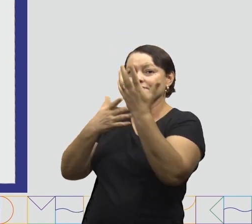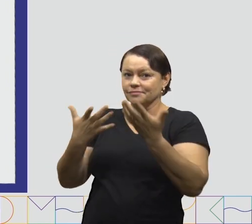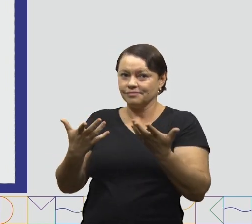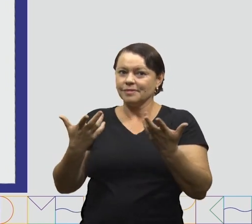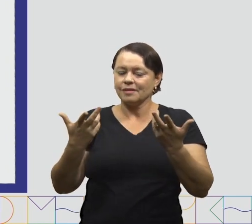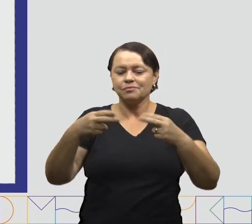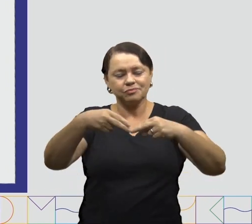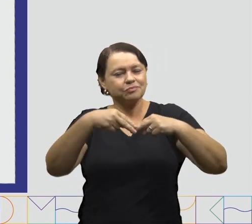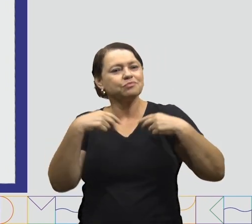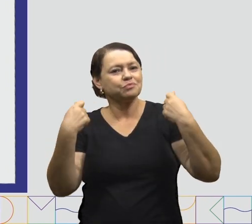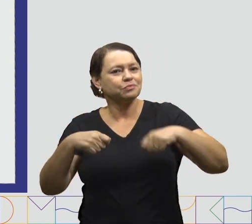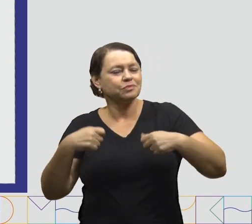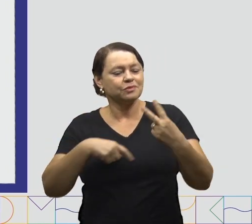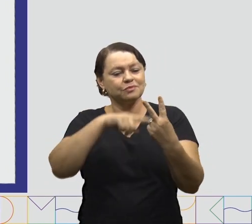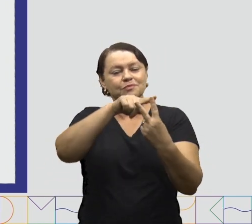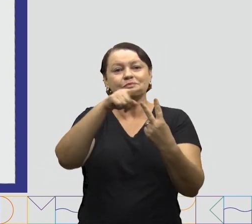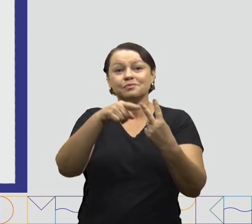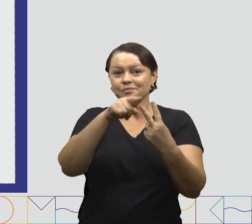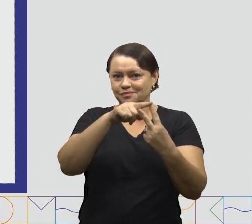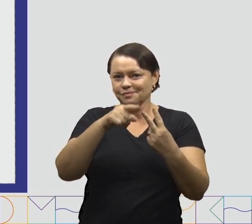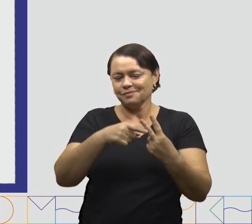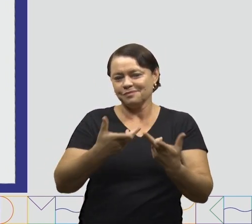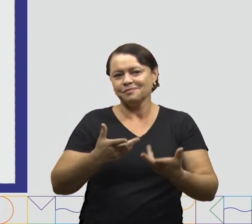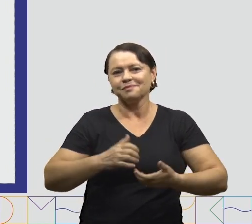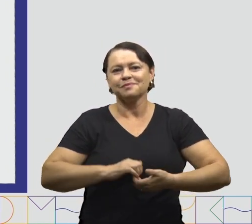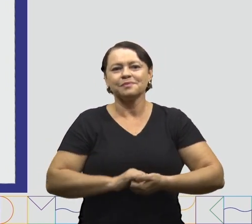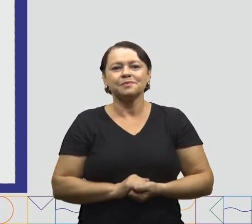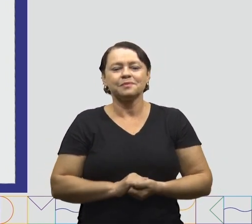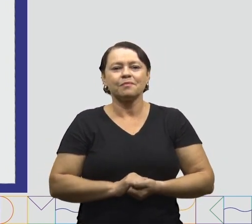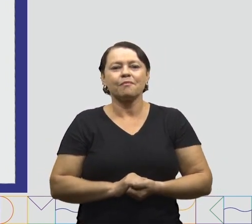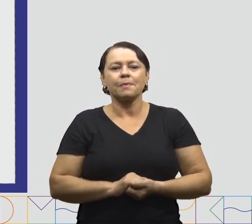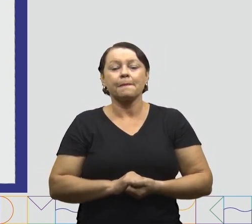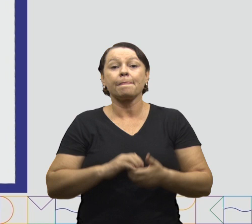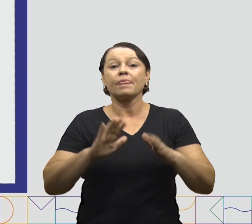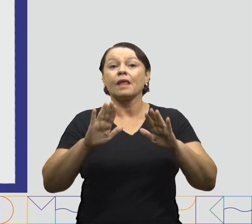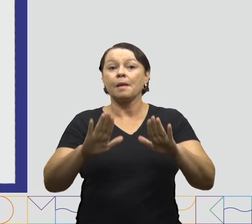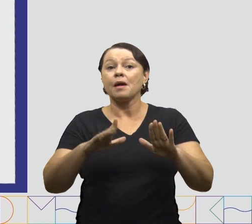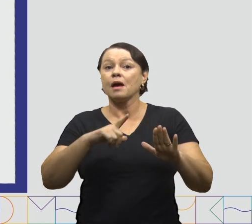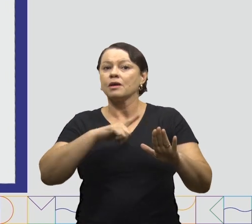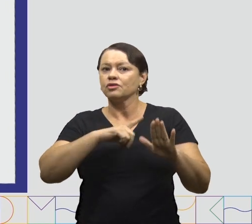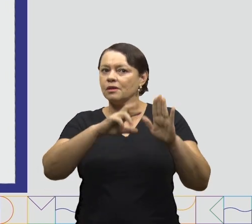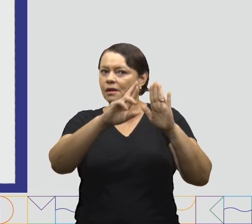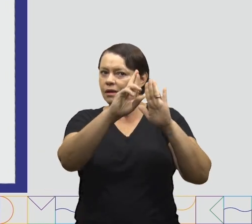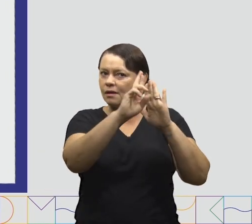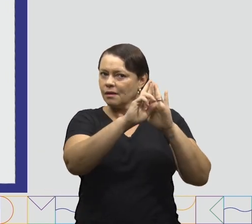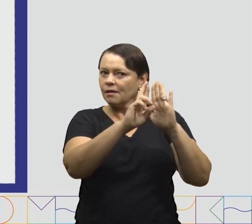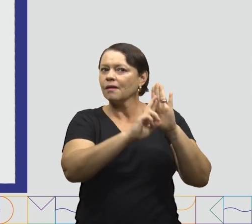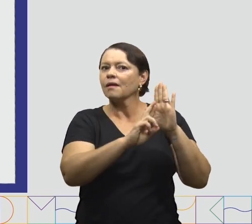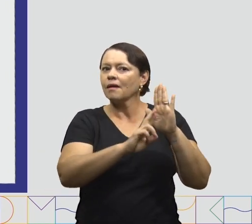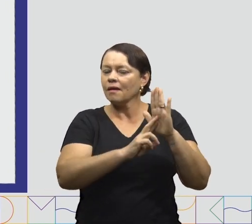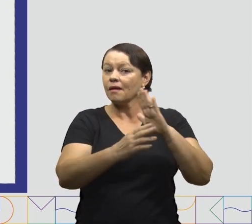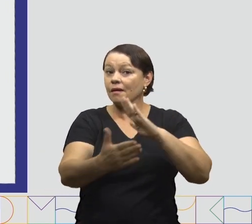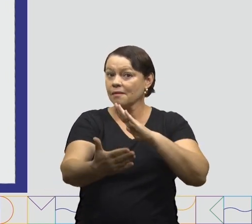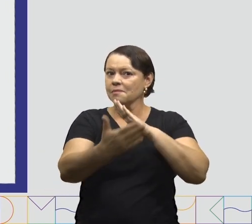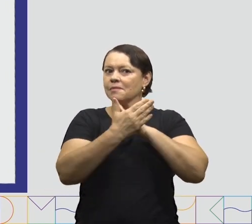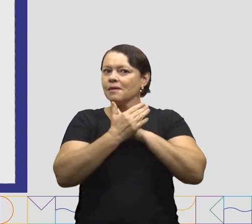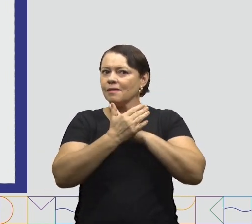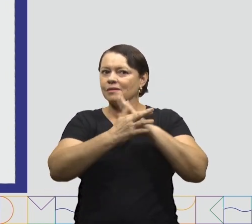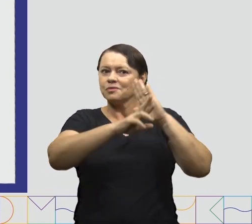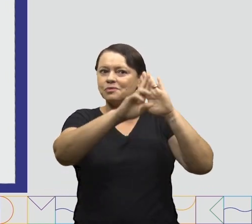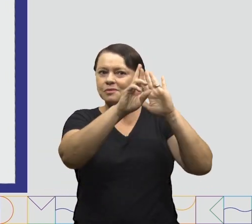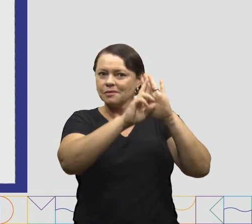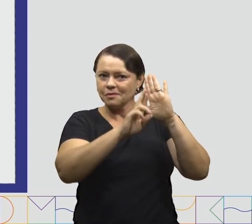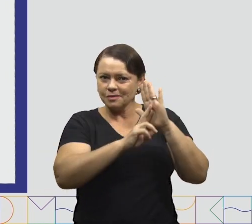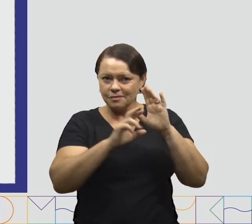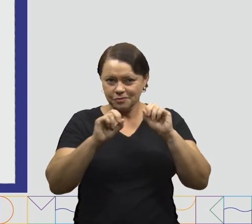é no mínimo 2 e não tem limite máximo de pessoas. Vamos para as regras do jogo. Me ajudem com